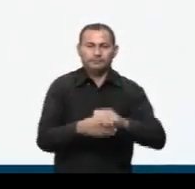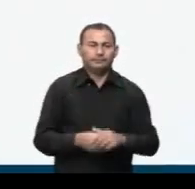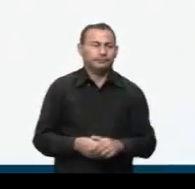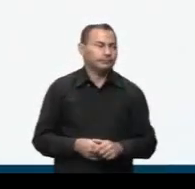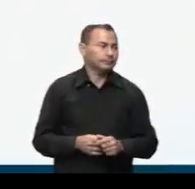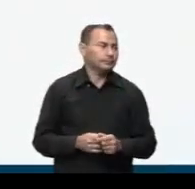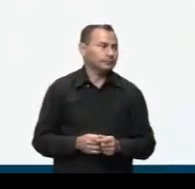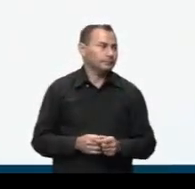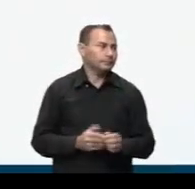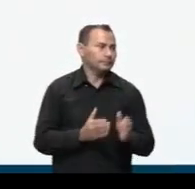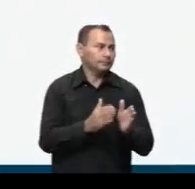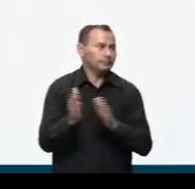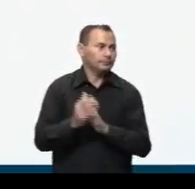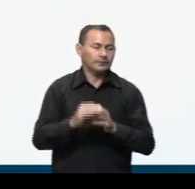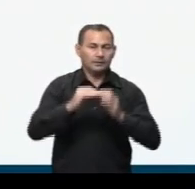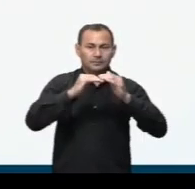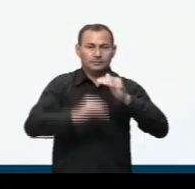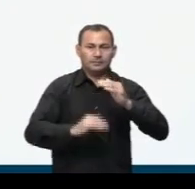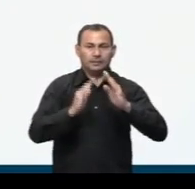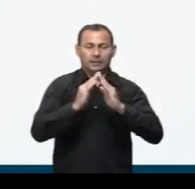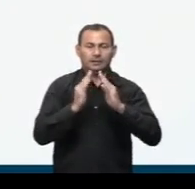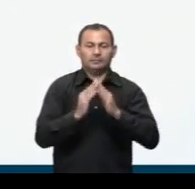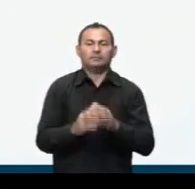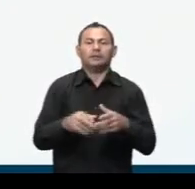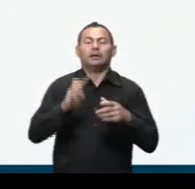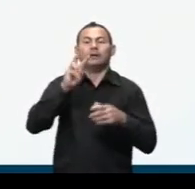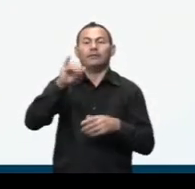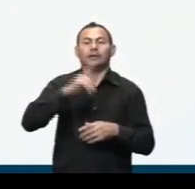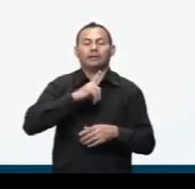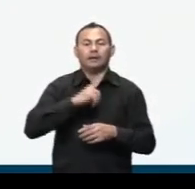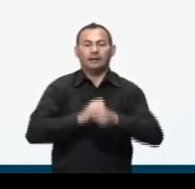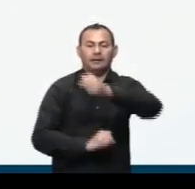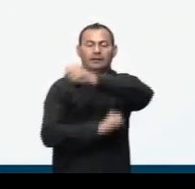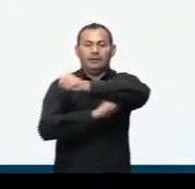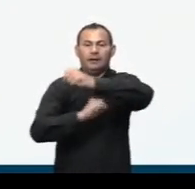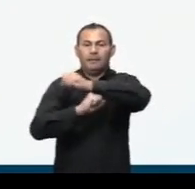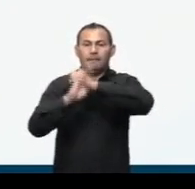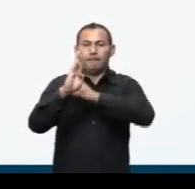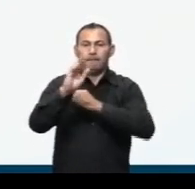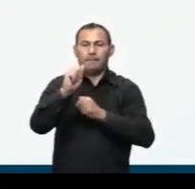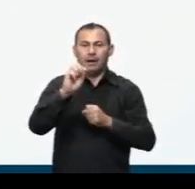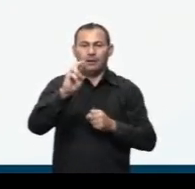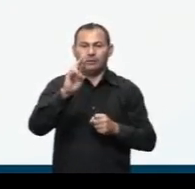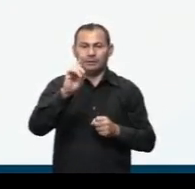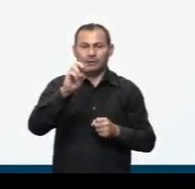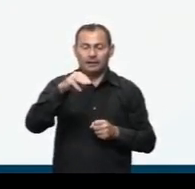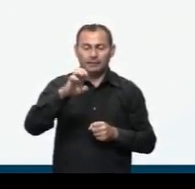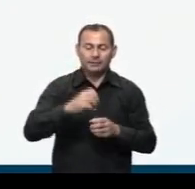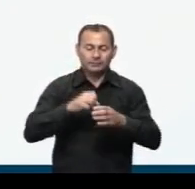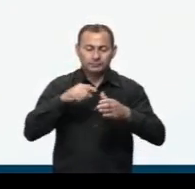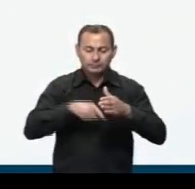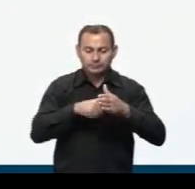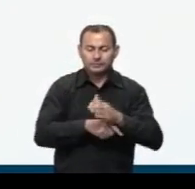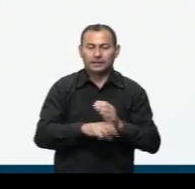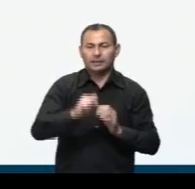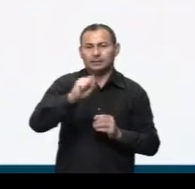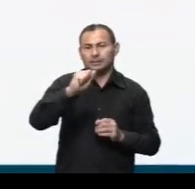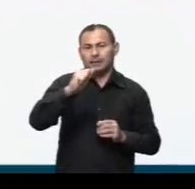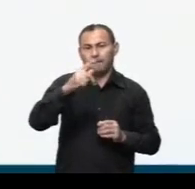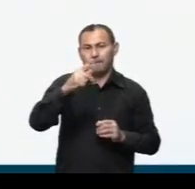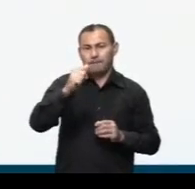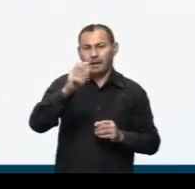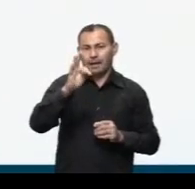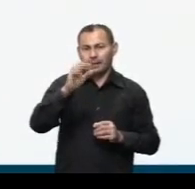nessa parte inferior da casa, onde a gente vai ter a viga baldrame, onde a gente vai ter as fundações, a